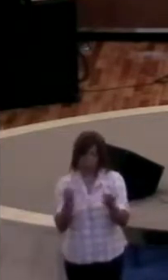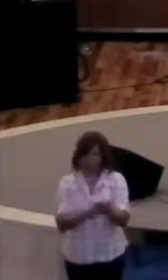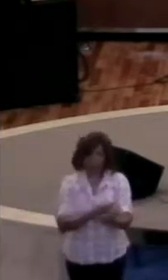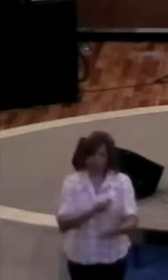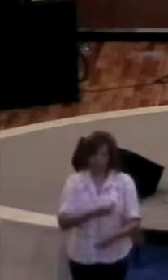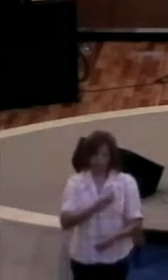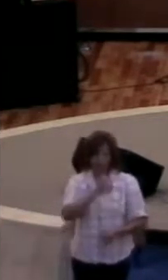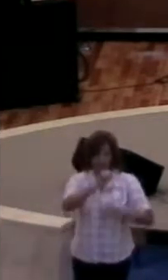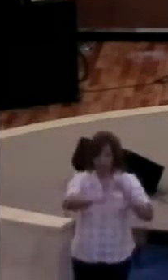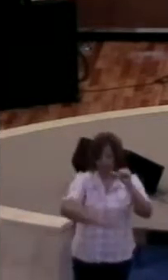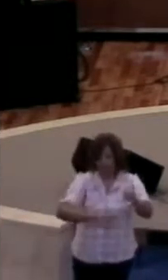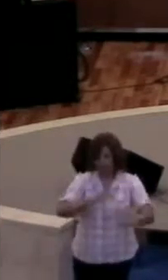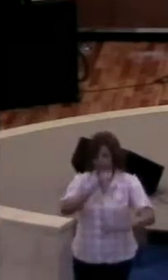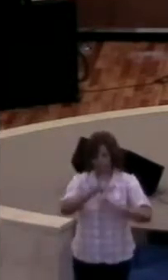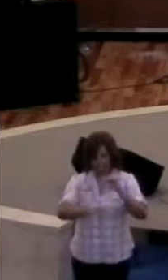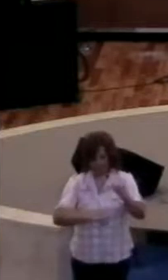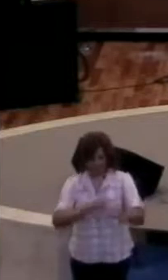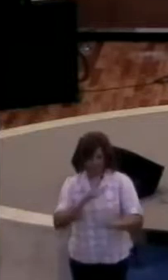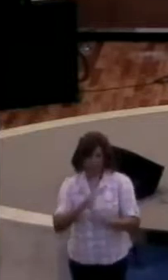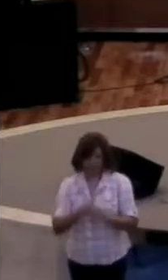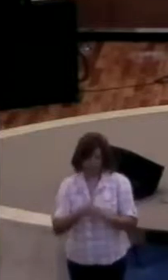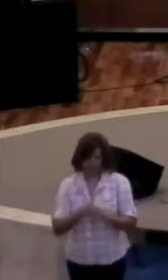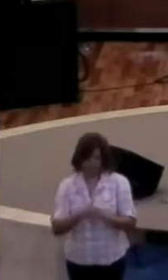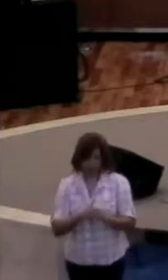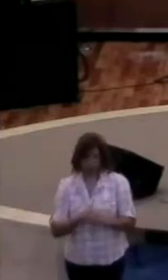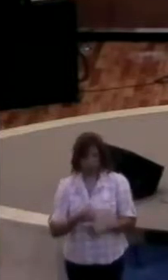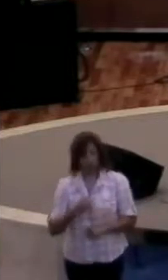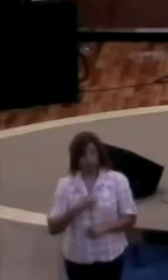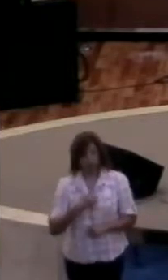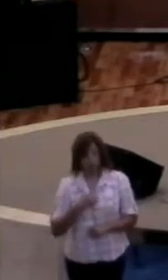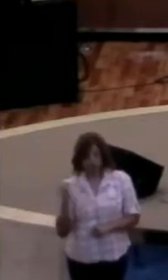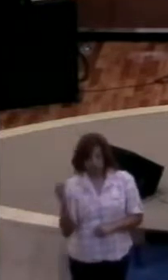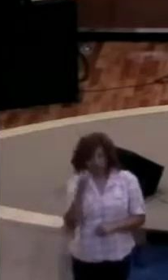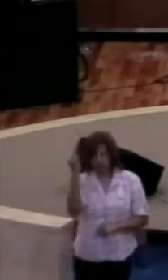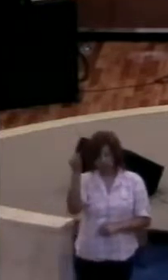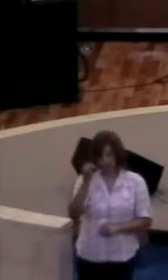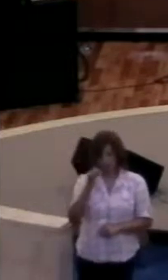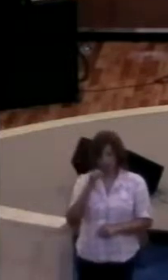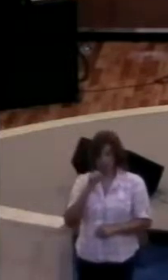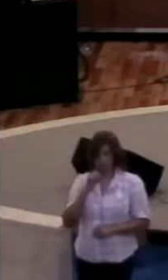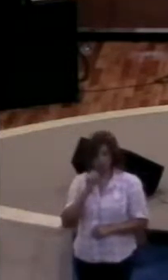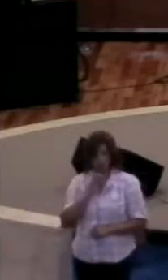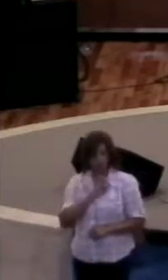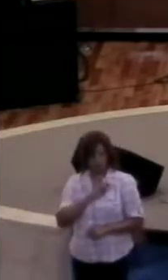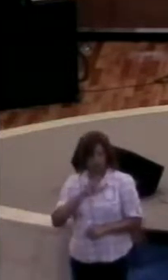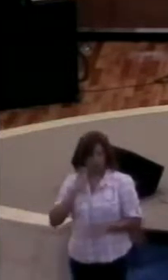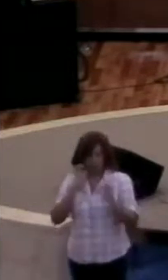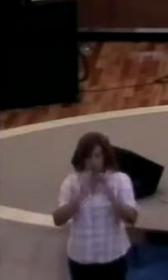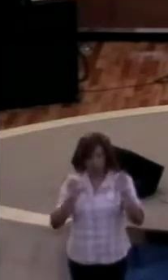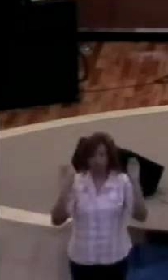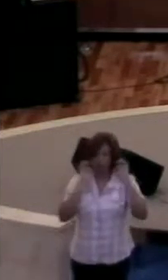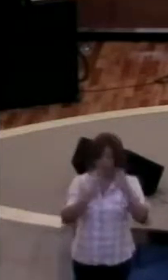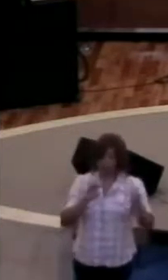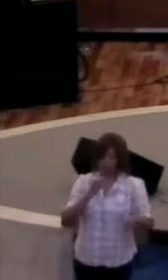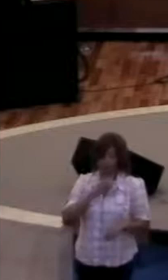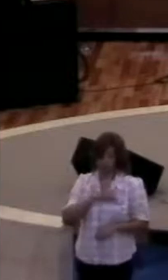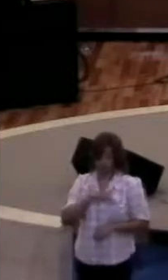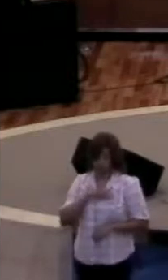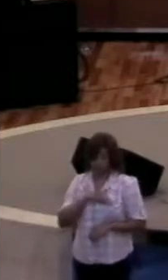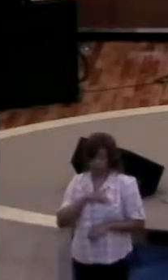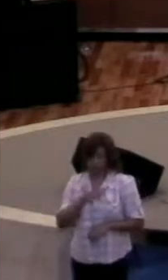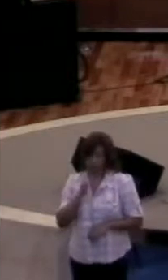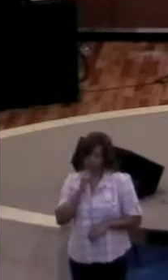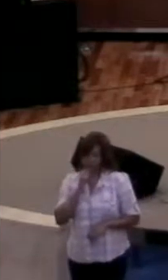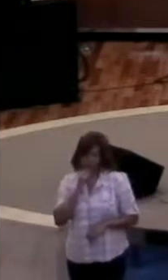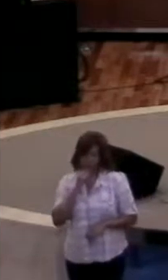Mateus também tem que estar em nós. Uma das características mais importantes na vida desse evangelista é que Mateus não tinha vergonha do seu